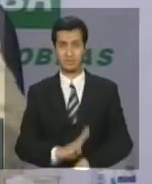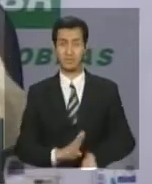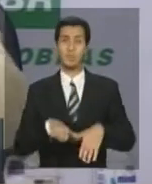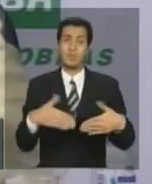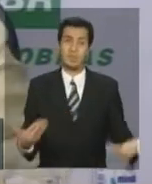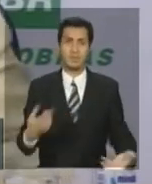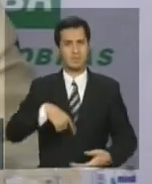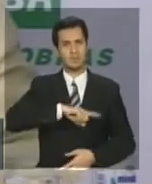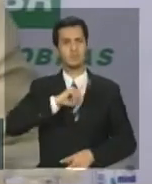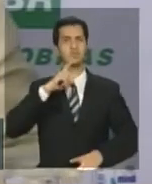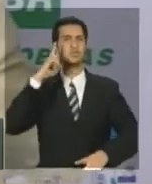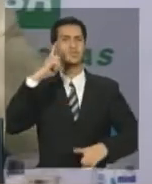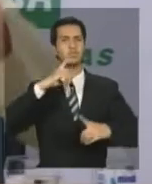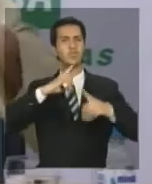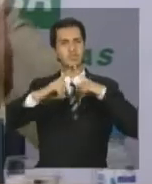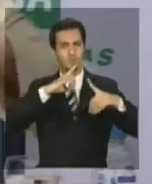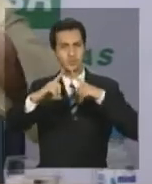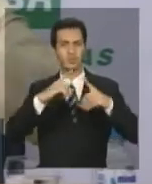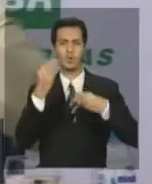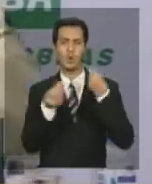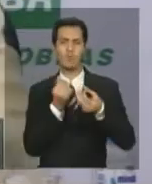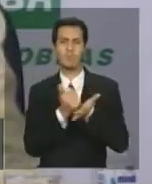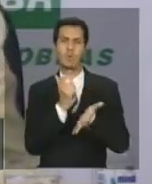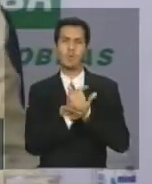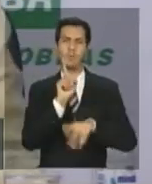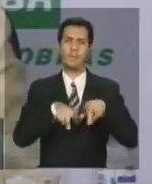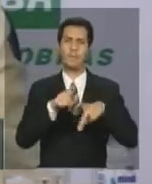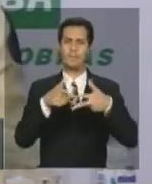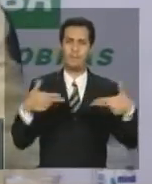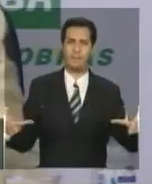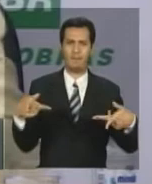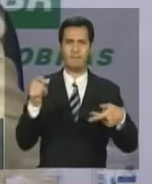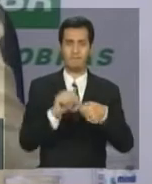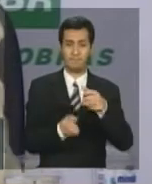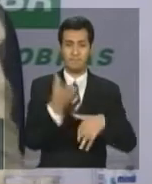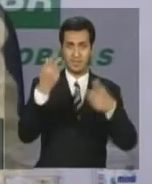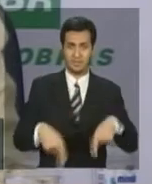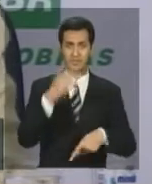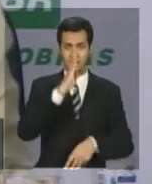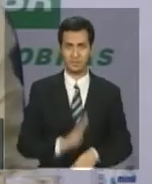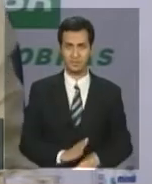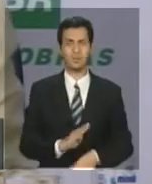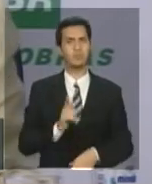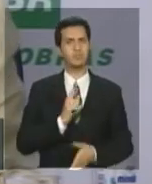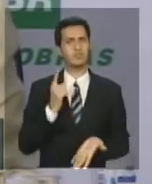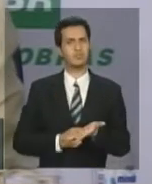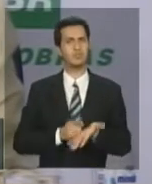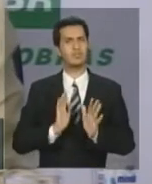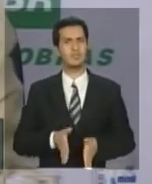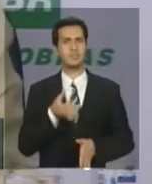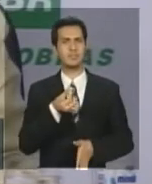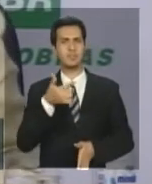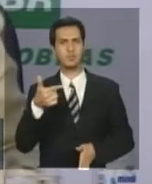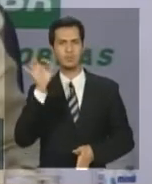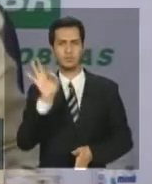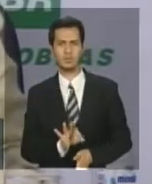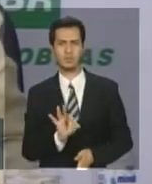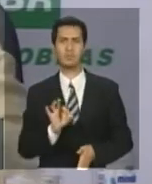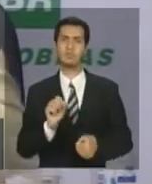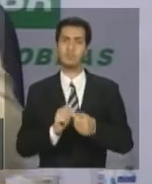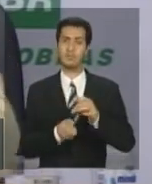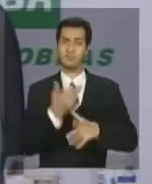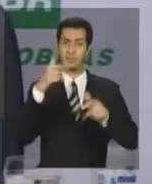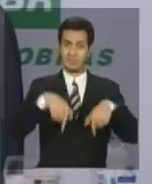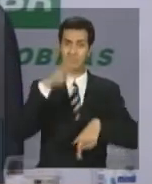ela foi feita antes, porque está definido mais ou menos a média de 62, 65% de conteúdo local.